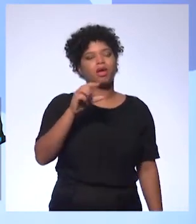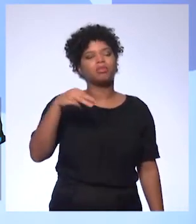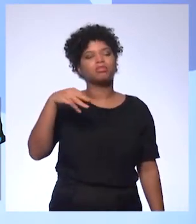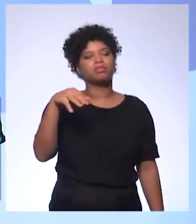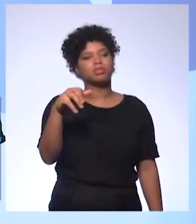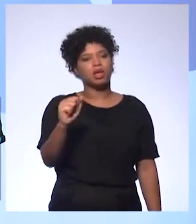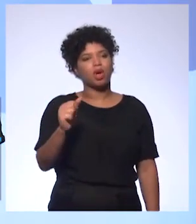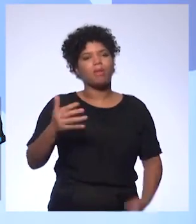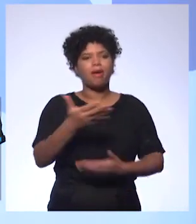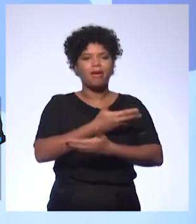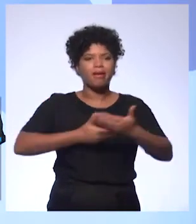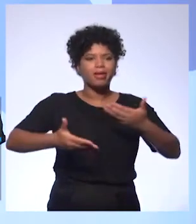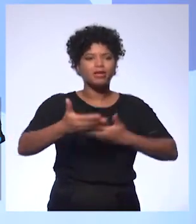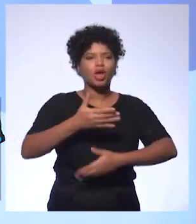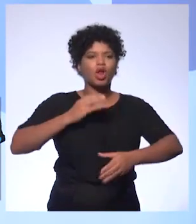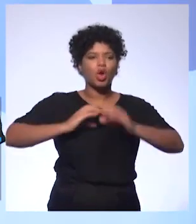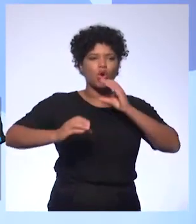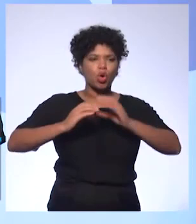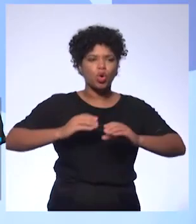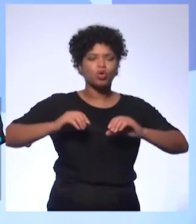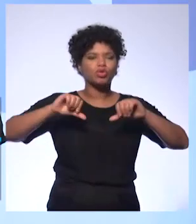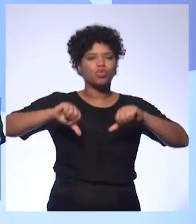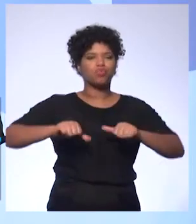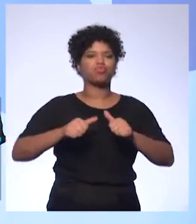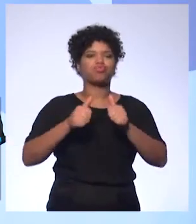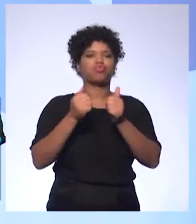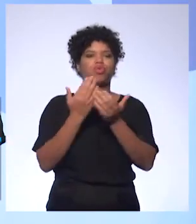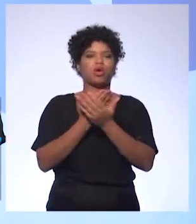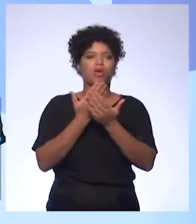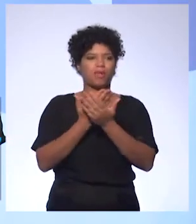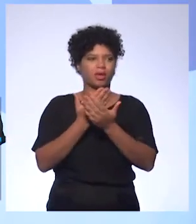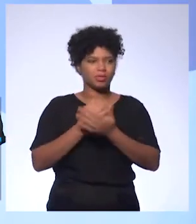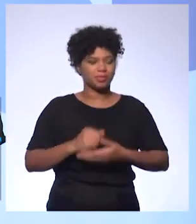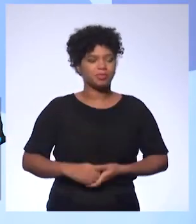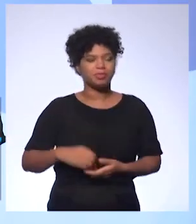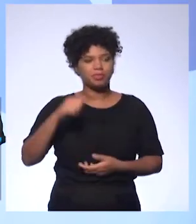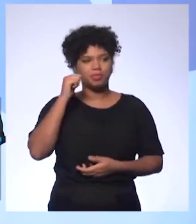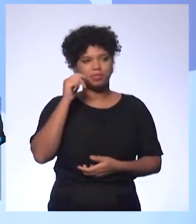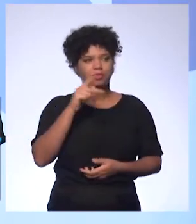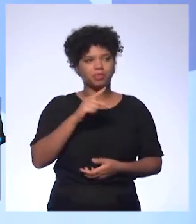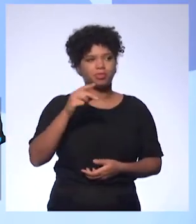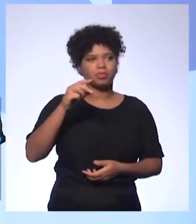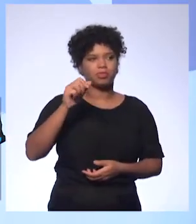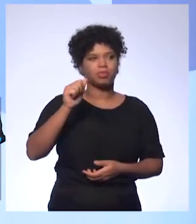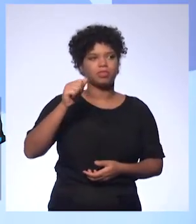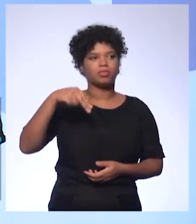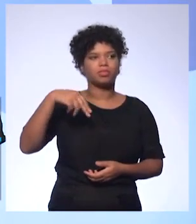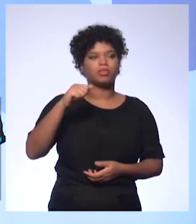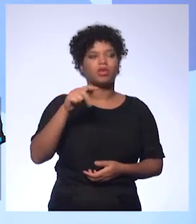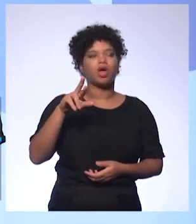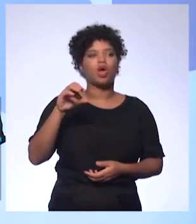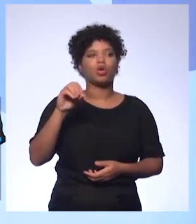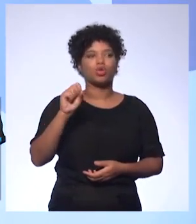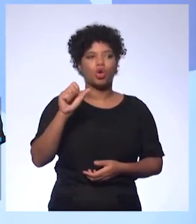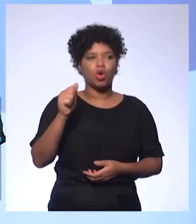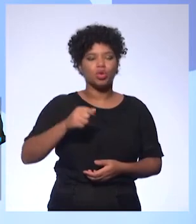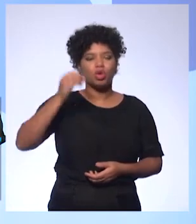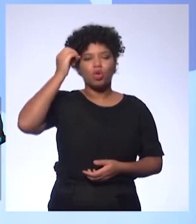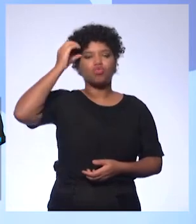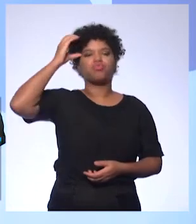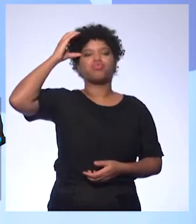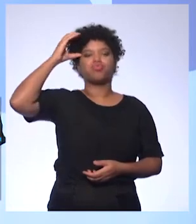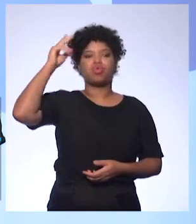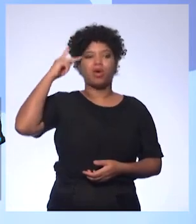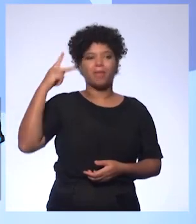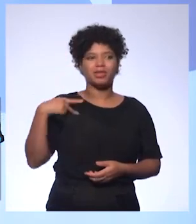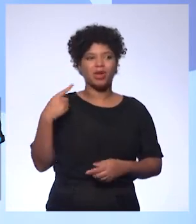interatividade, a comunicação e o aprimoramento de estudos. A professora Ana Rosa, o autoconhecimento. Nem todos